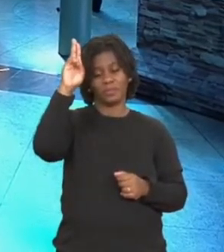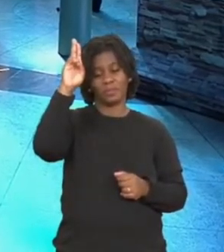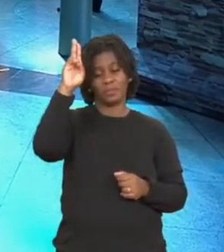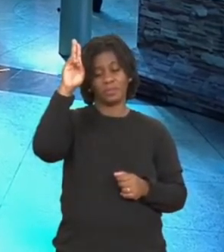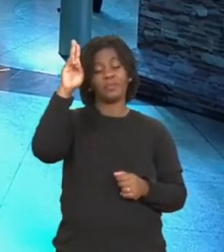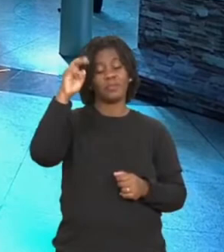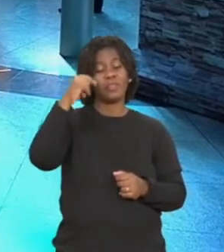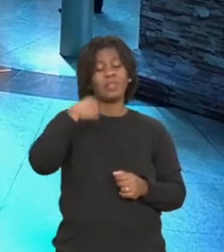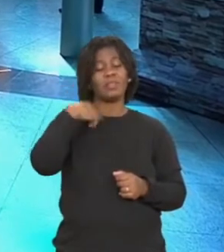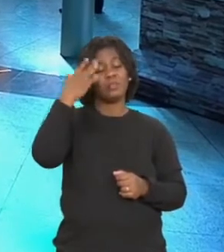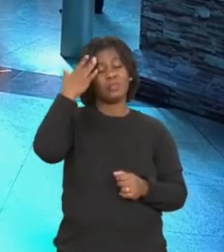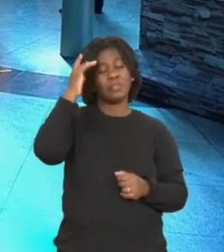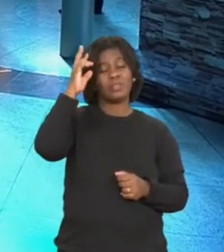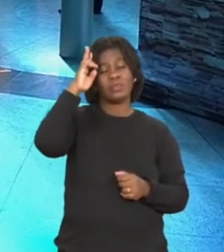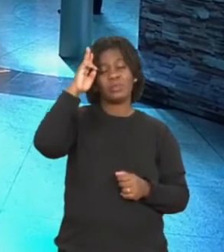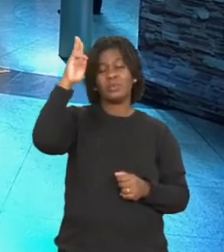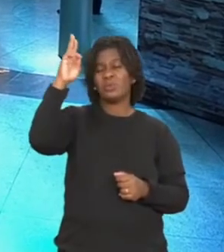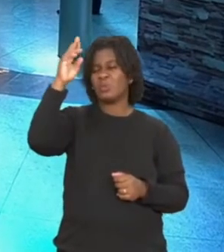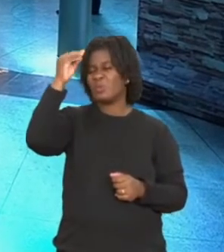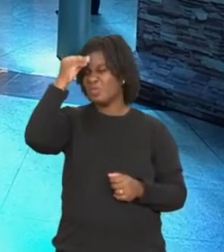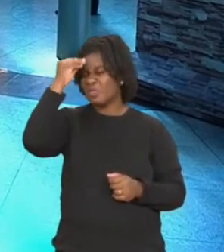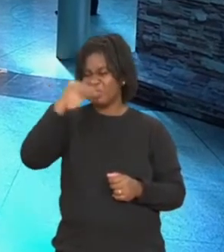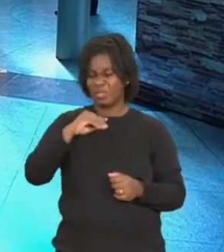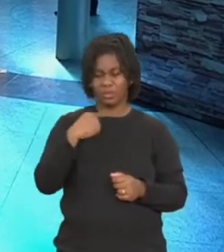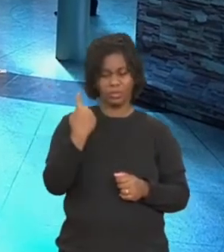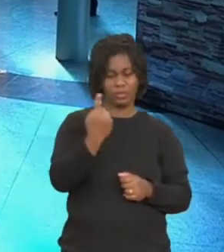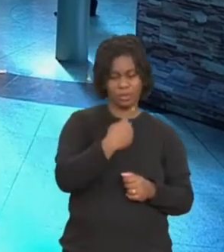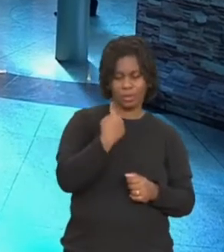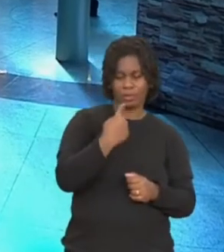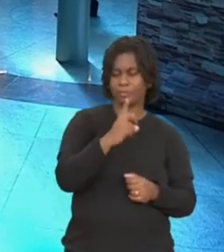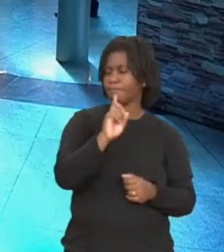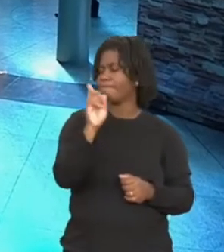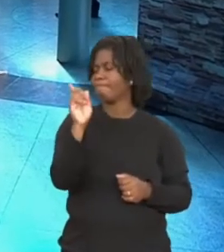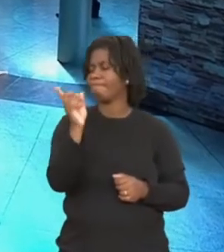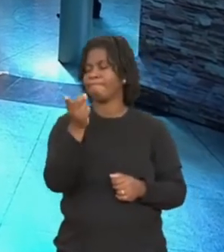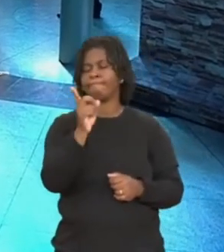Eu sei que o Senhor não desiste de nós.